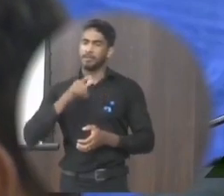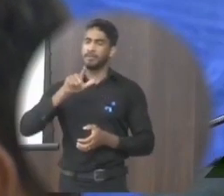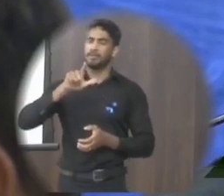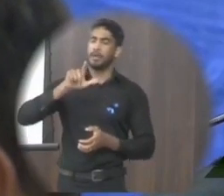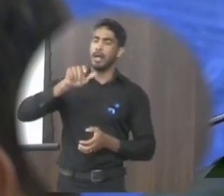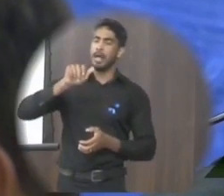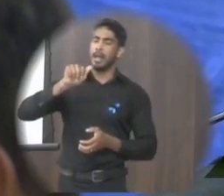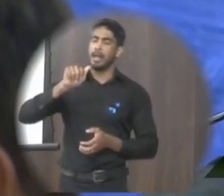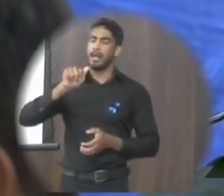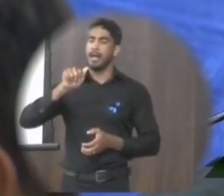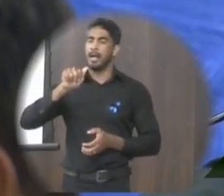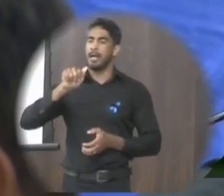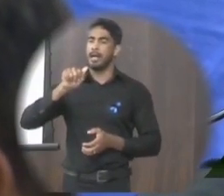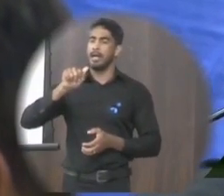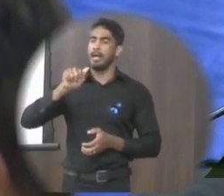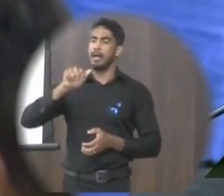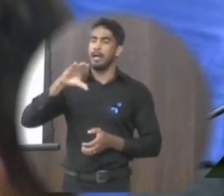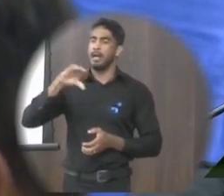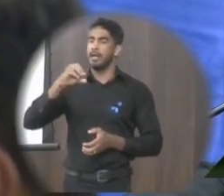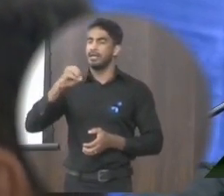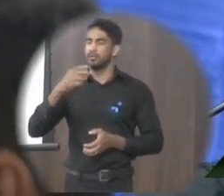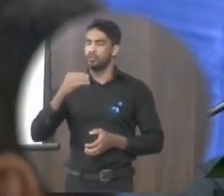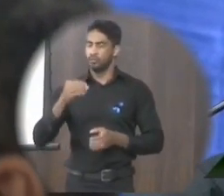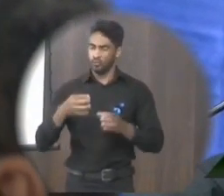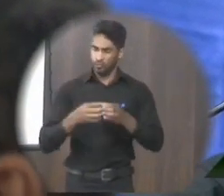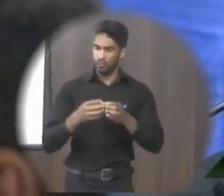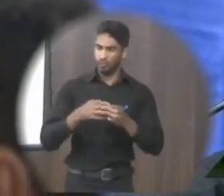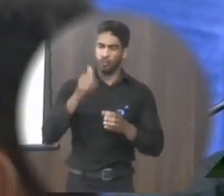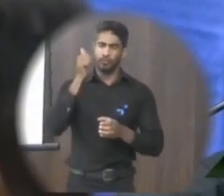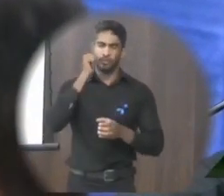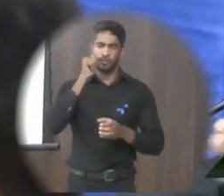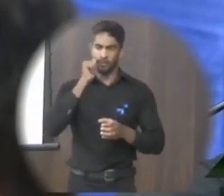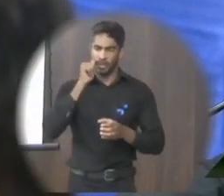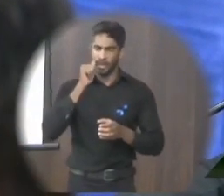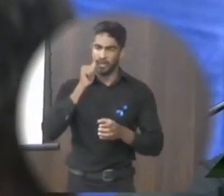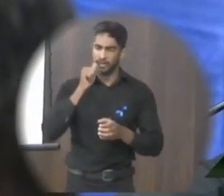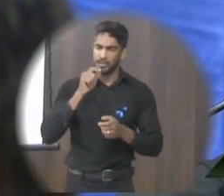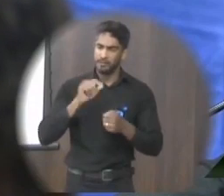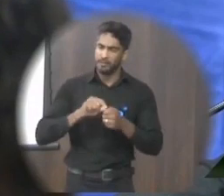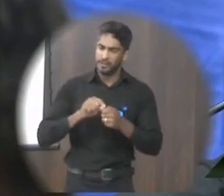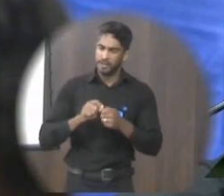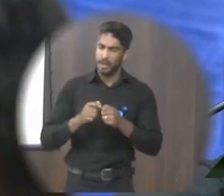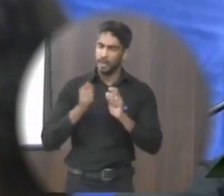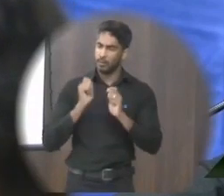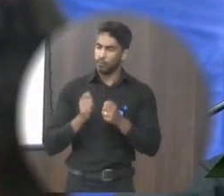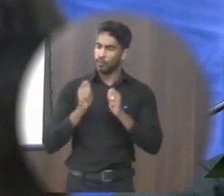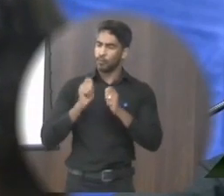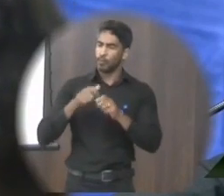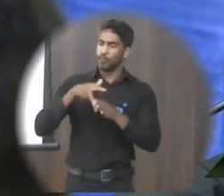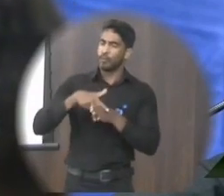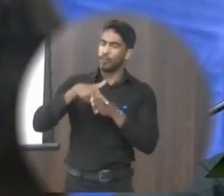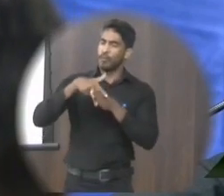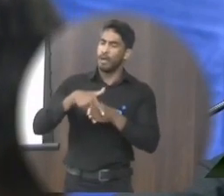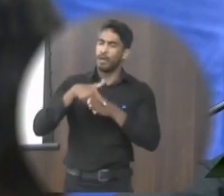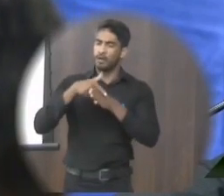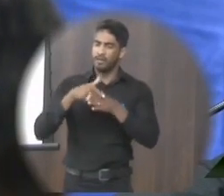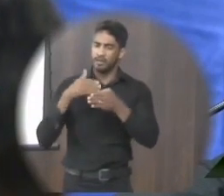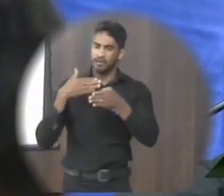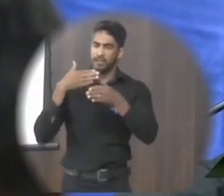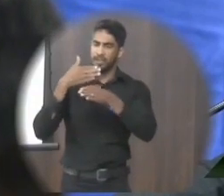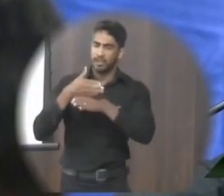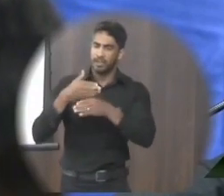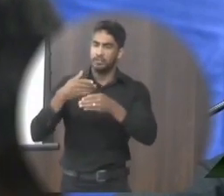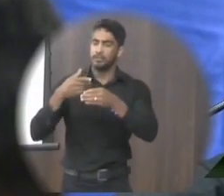de mulheres, né, fizeram uma cavalgada e, por final, chegamos ao sítio